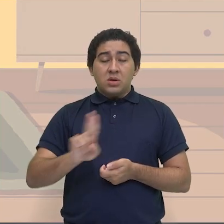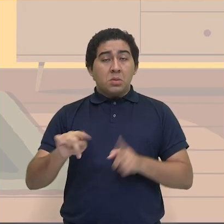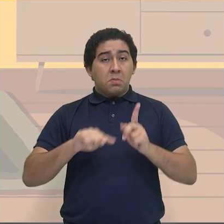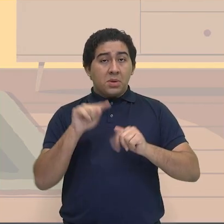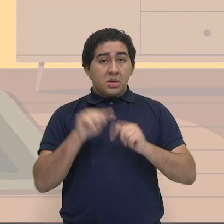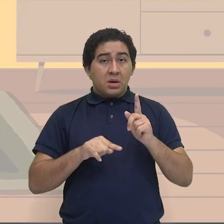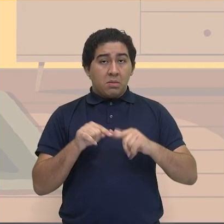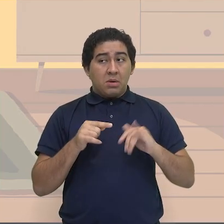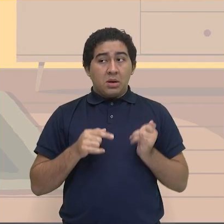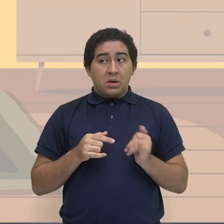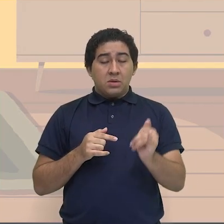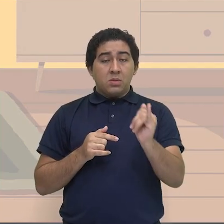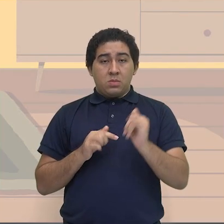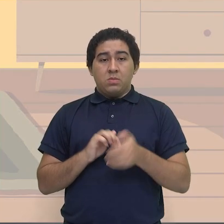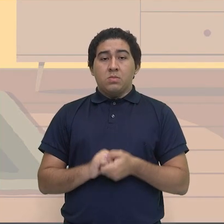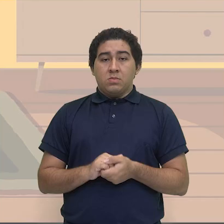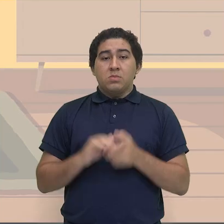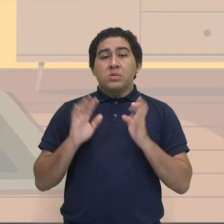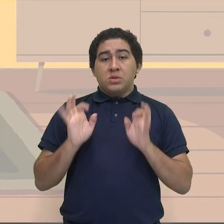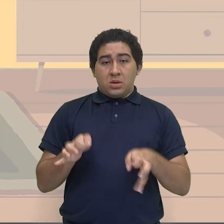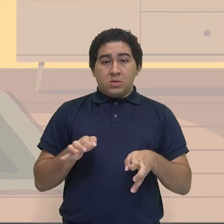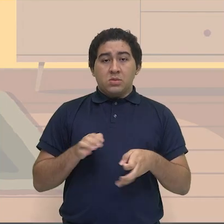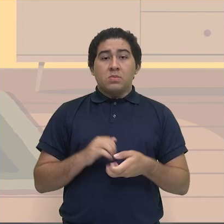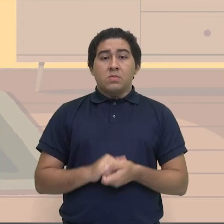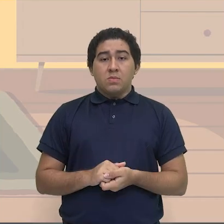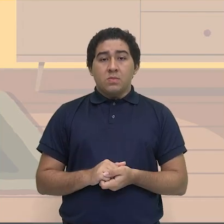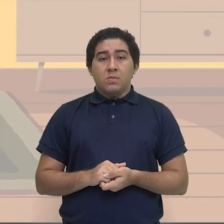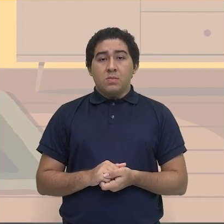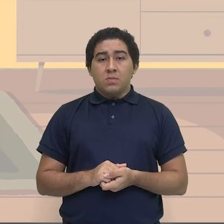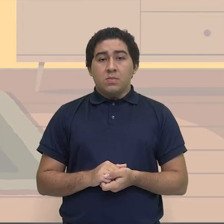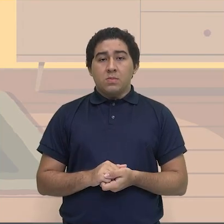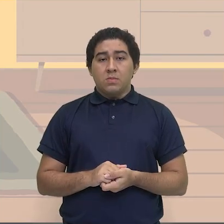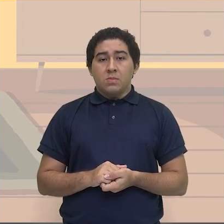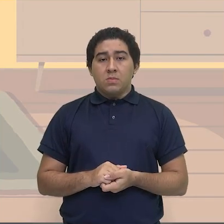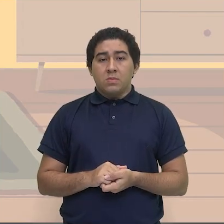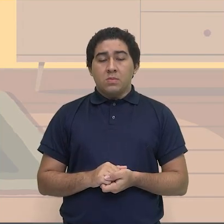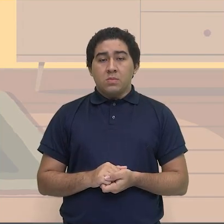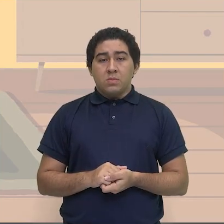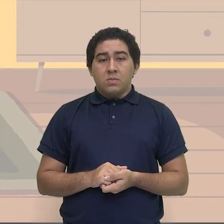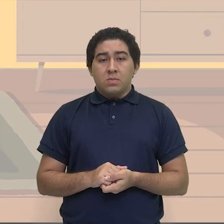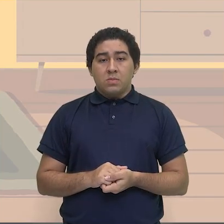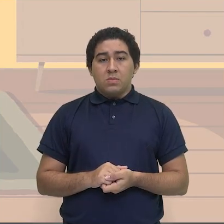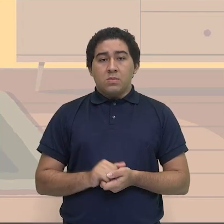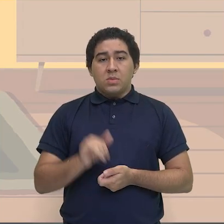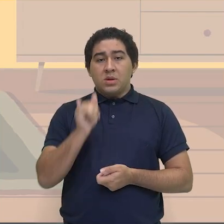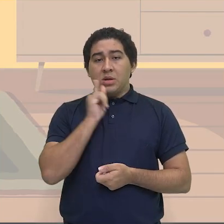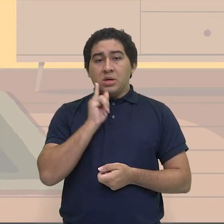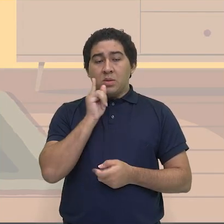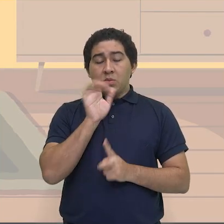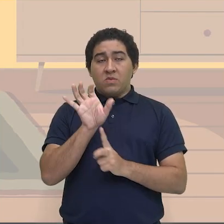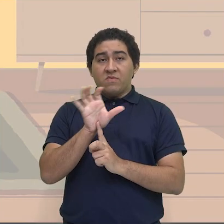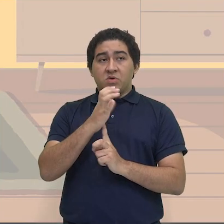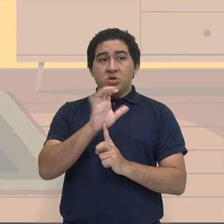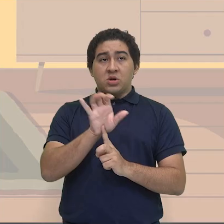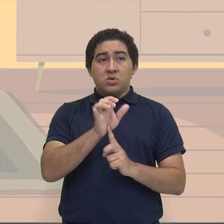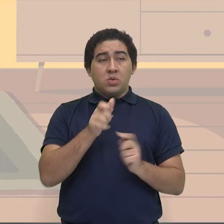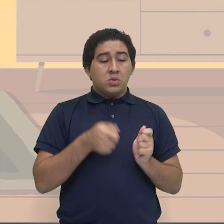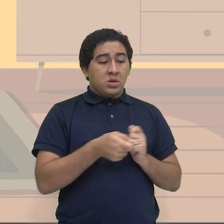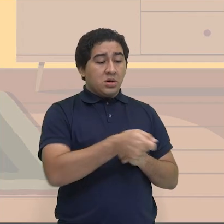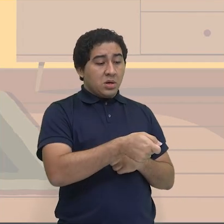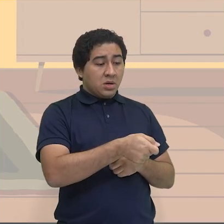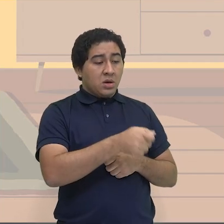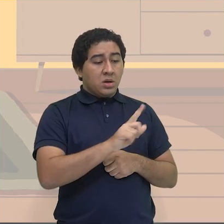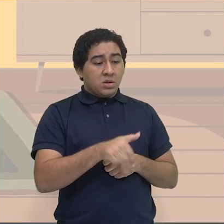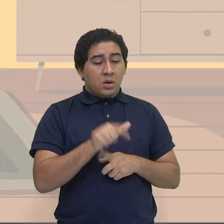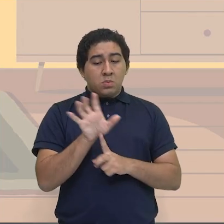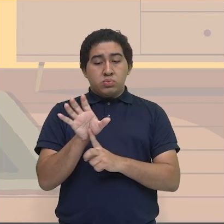elétricos. Muito bem, então, como no nosso caso, ó, eu vou ligar um ventilador. Ali eu tenho circuito. Por quê?